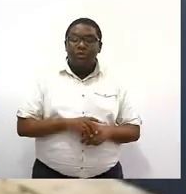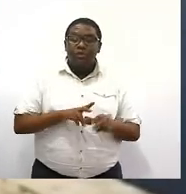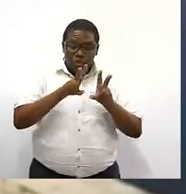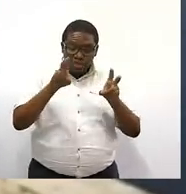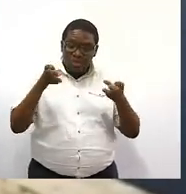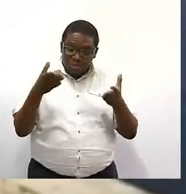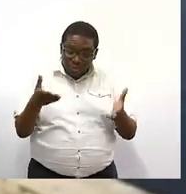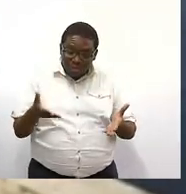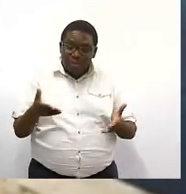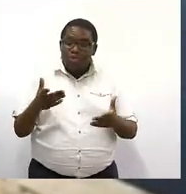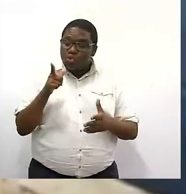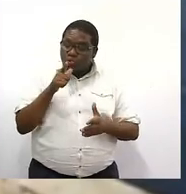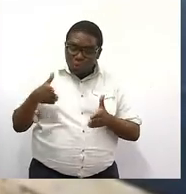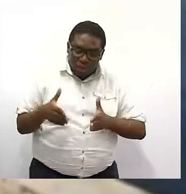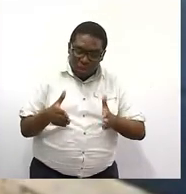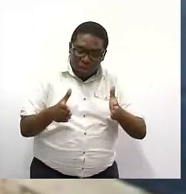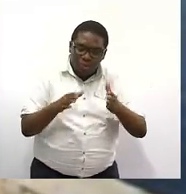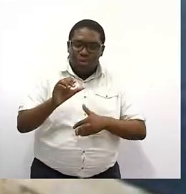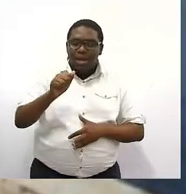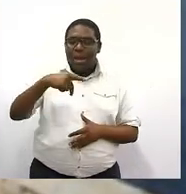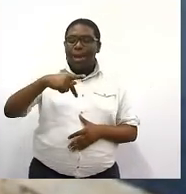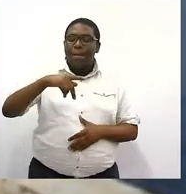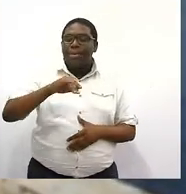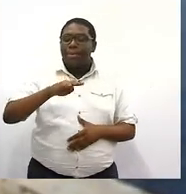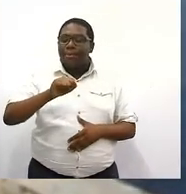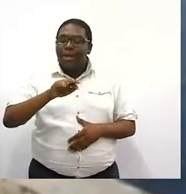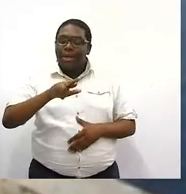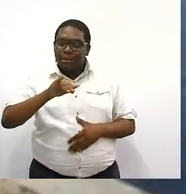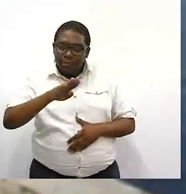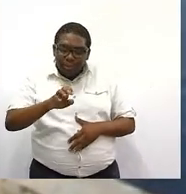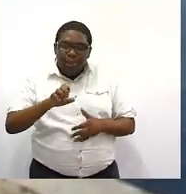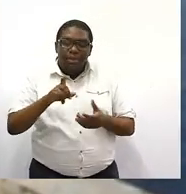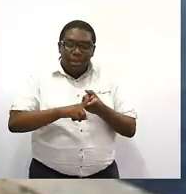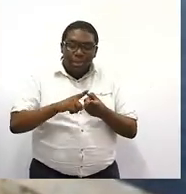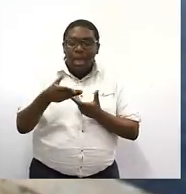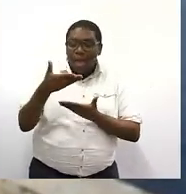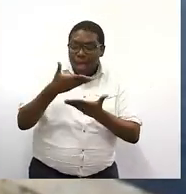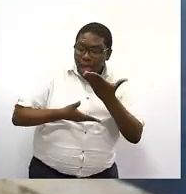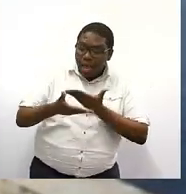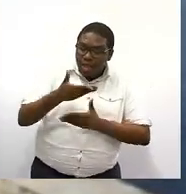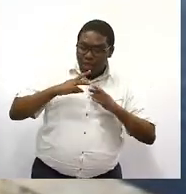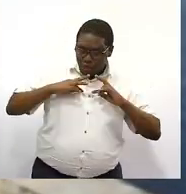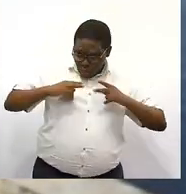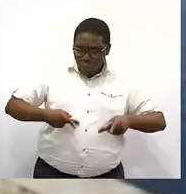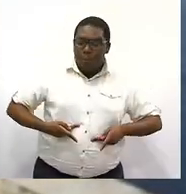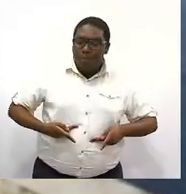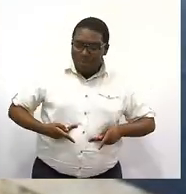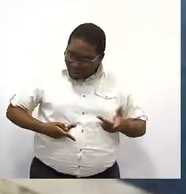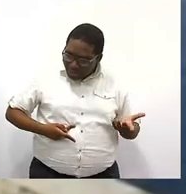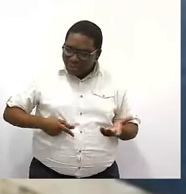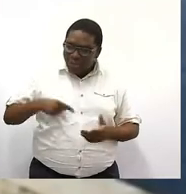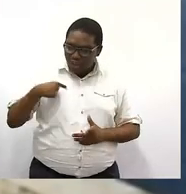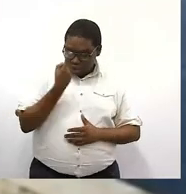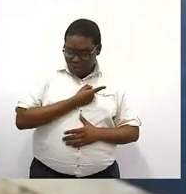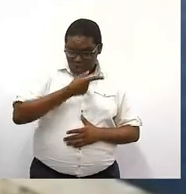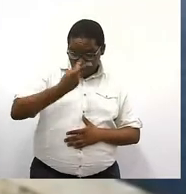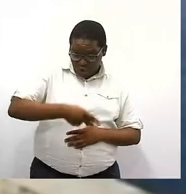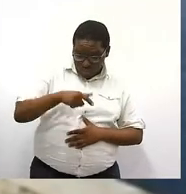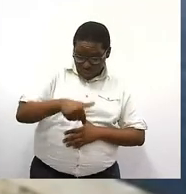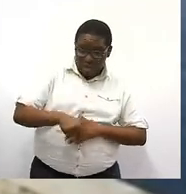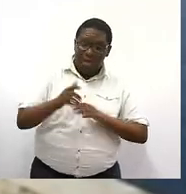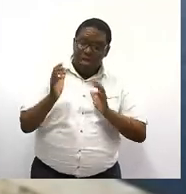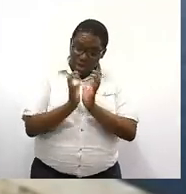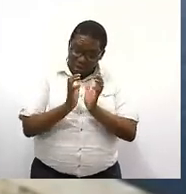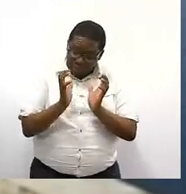do rio Capibaribe e de suas relações humanas, suas relações sociais. Nós que somos de Recife, que passamos por